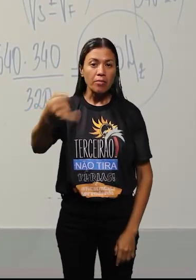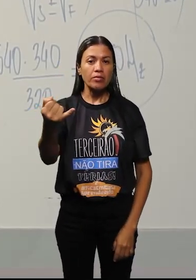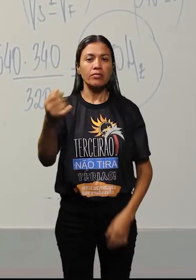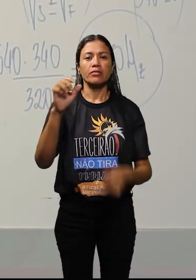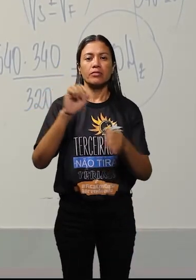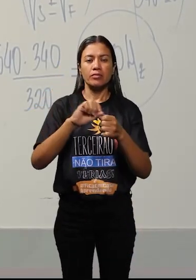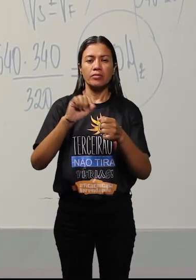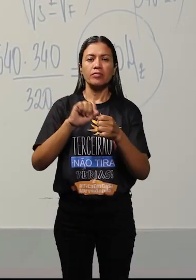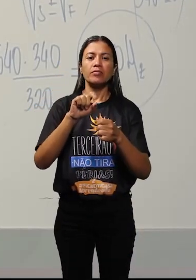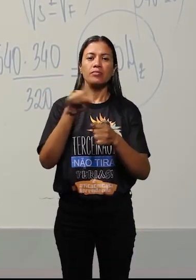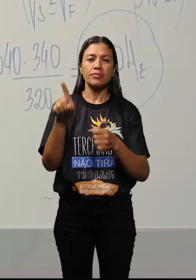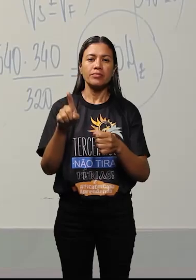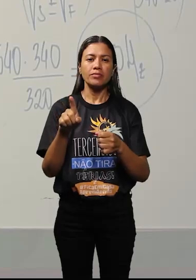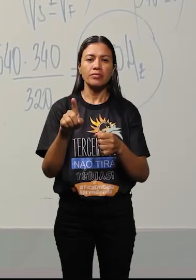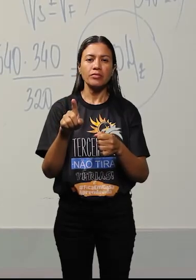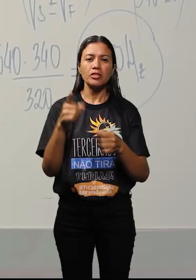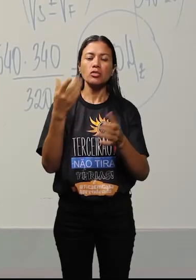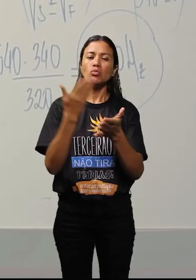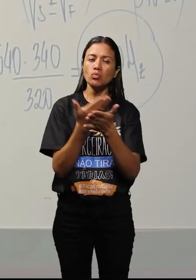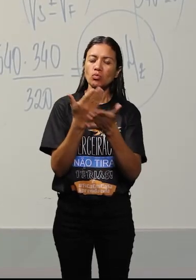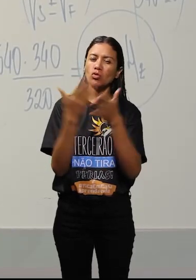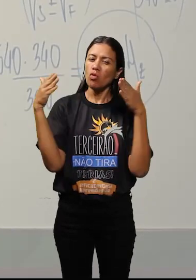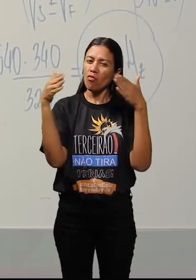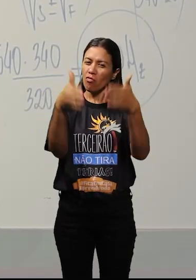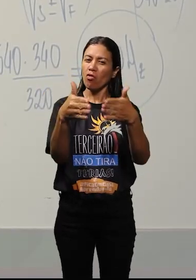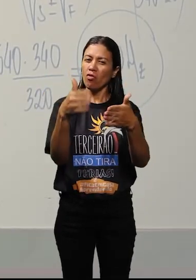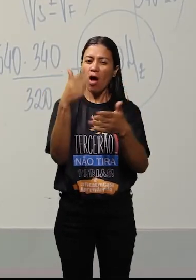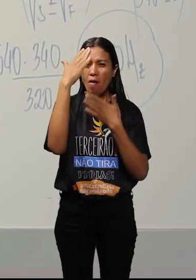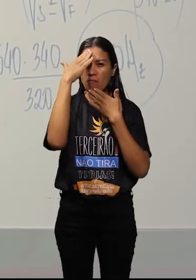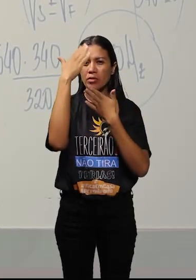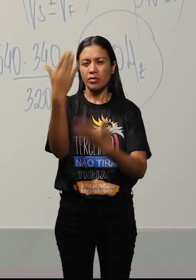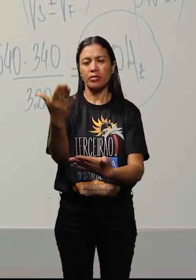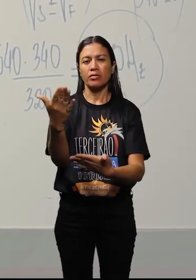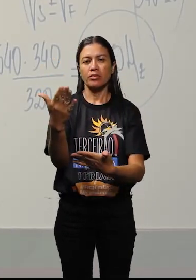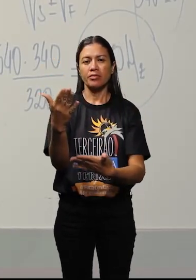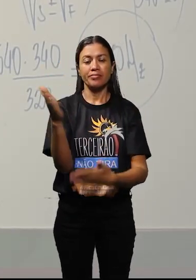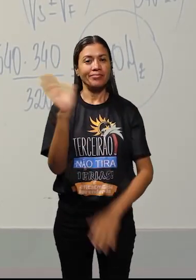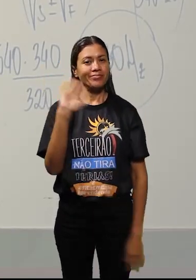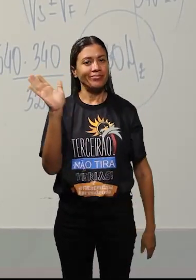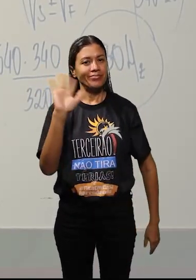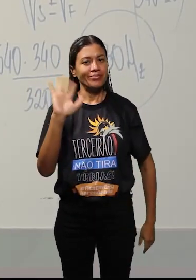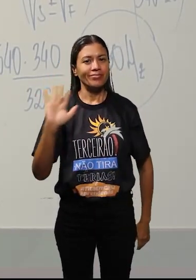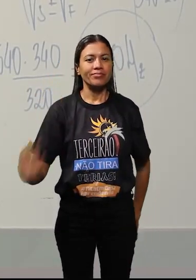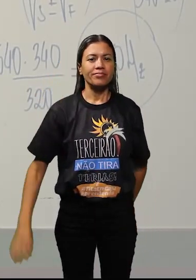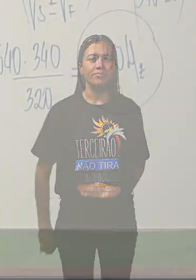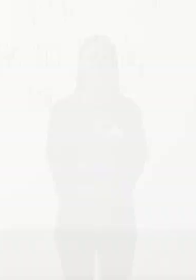façam aí, foquem nos estudos de vocês. Meu muito obrigado, valeu!